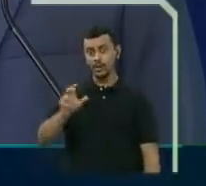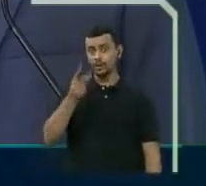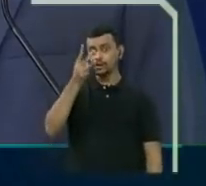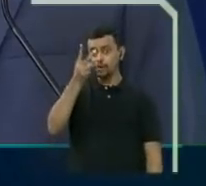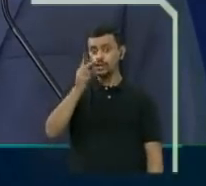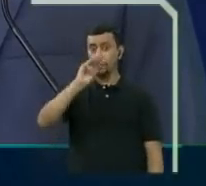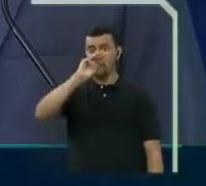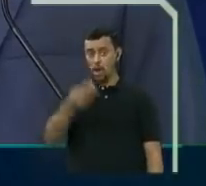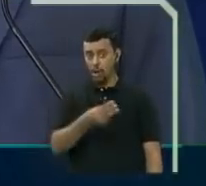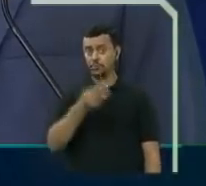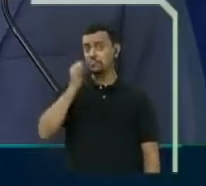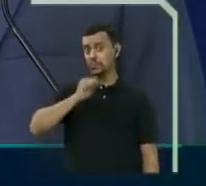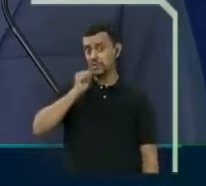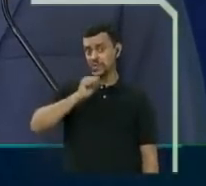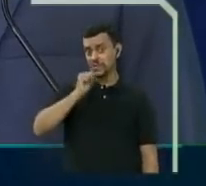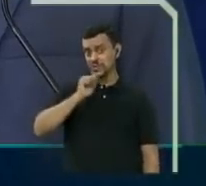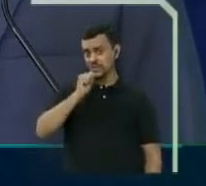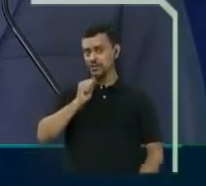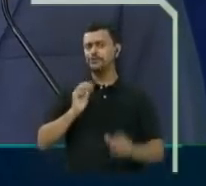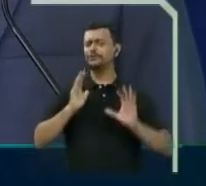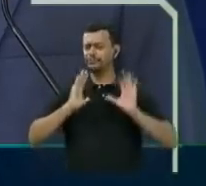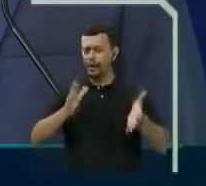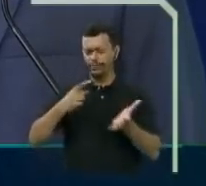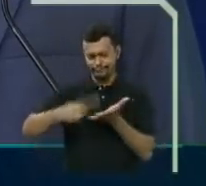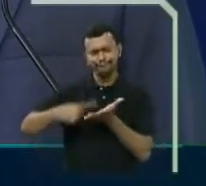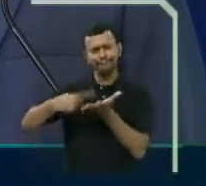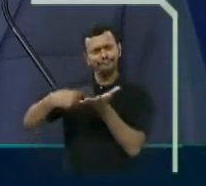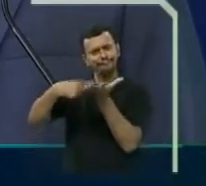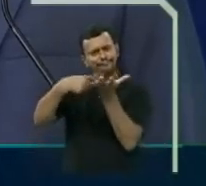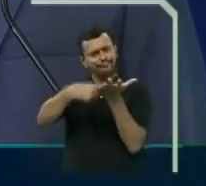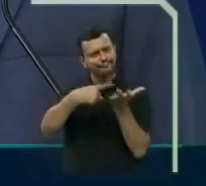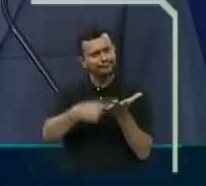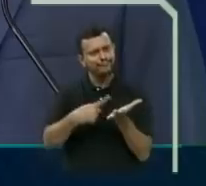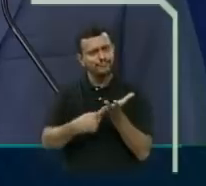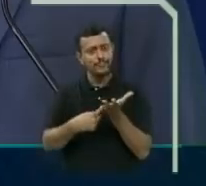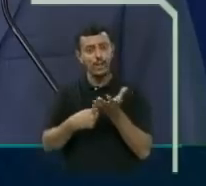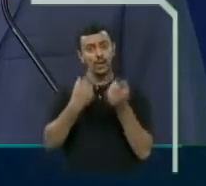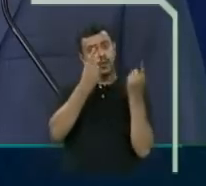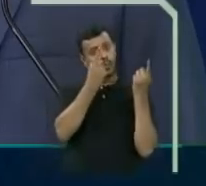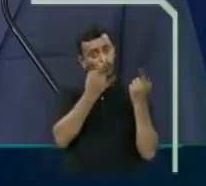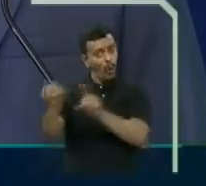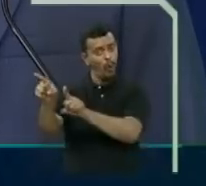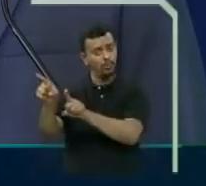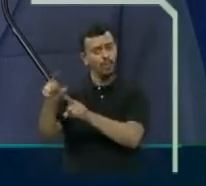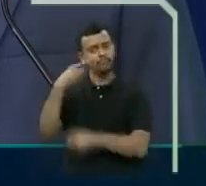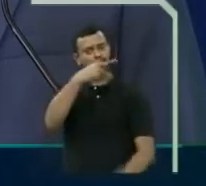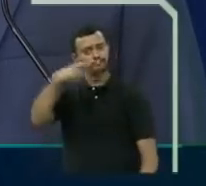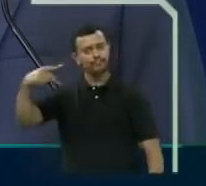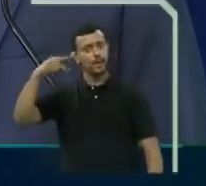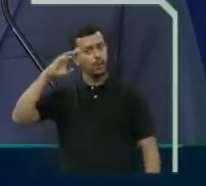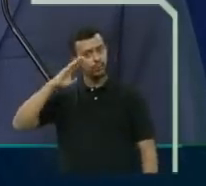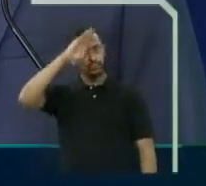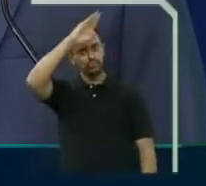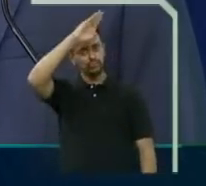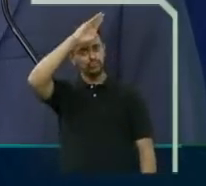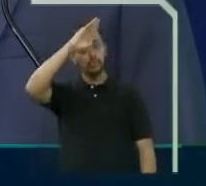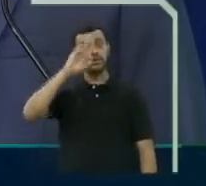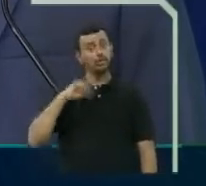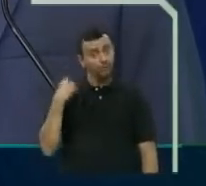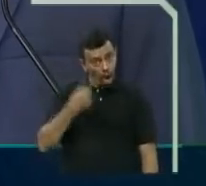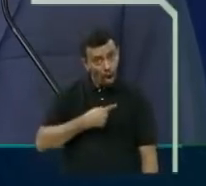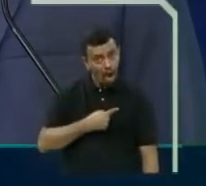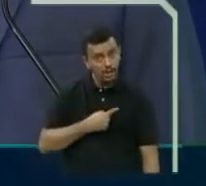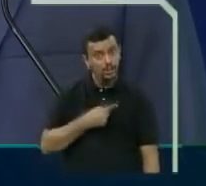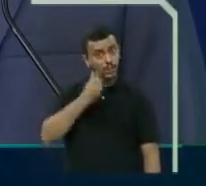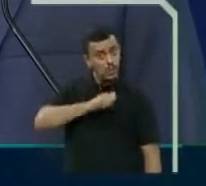já estão mobilizadas nas redes sociais contra o Bolsonaro, porque nós, mulheres, sabemos que temos que nos